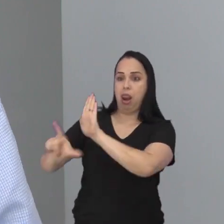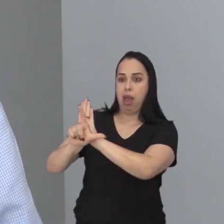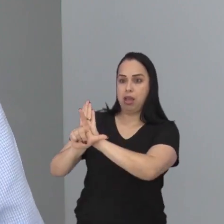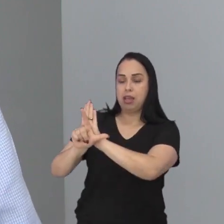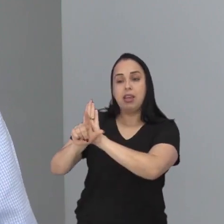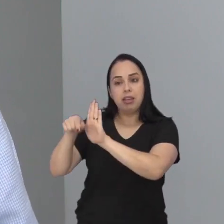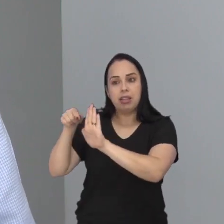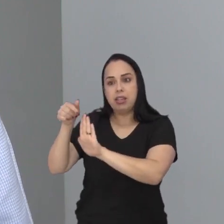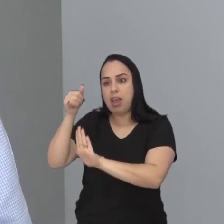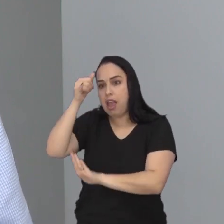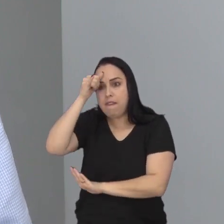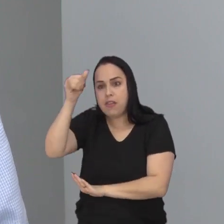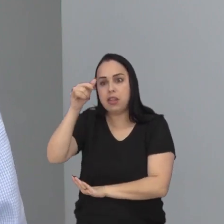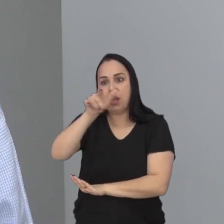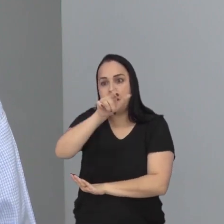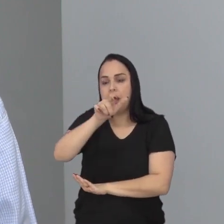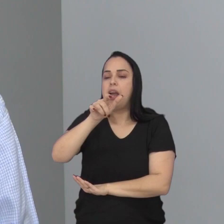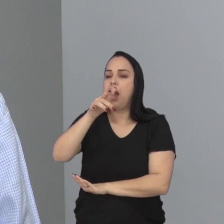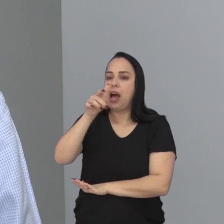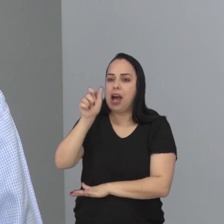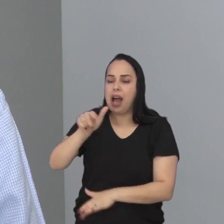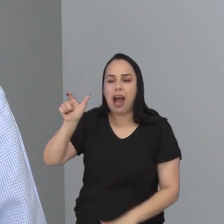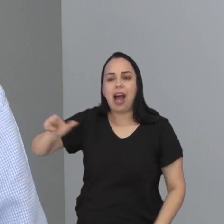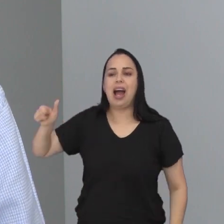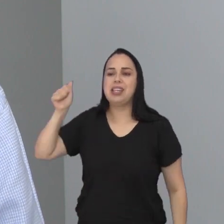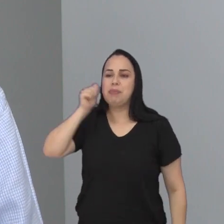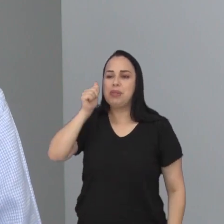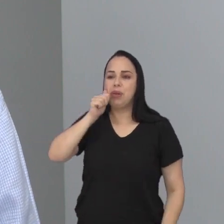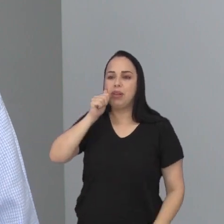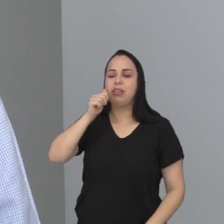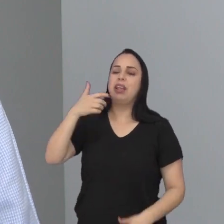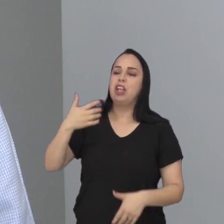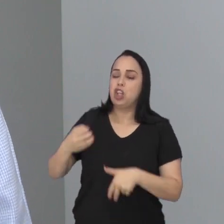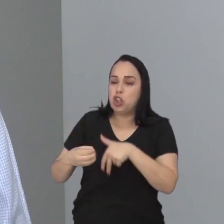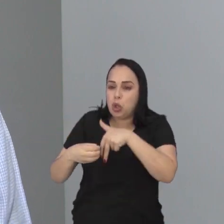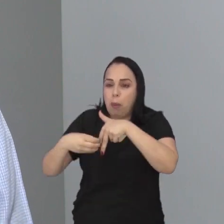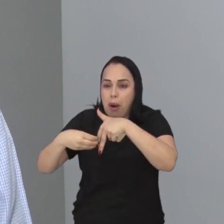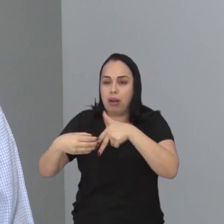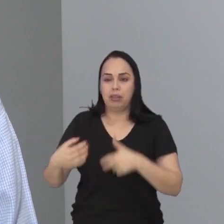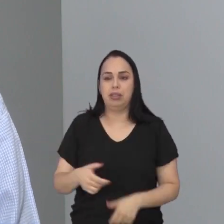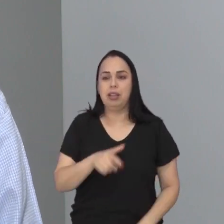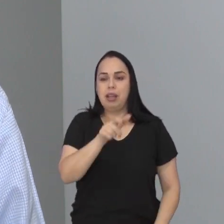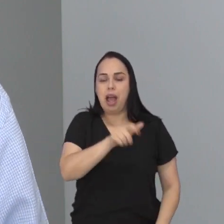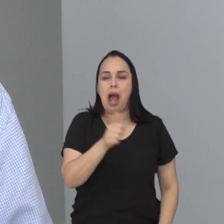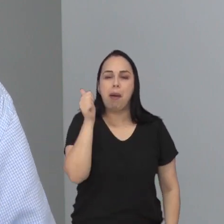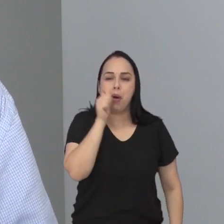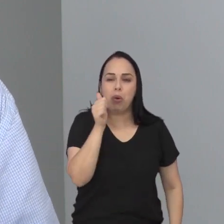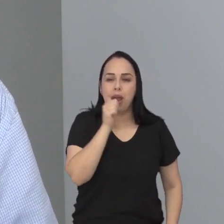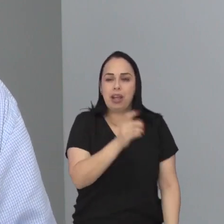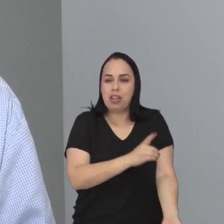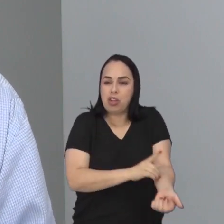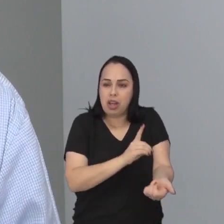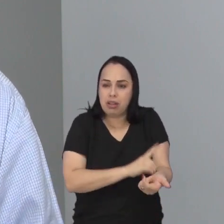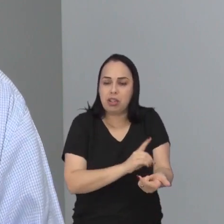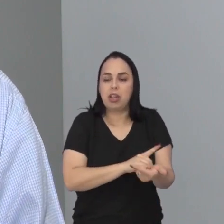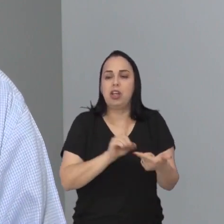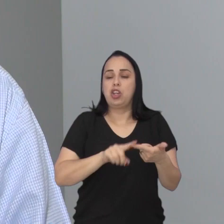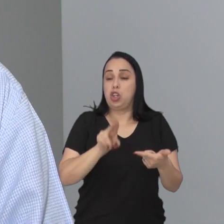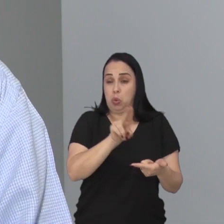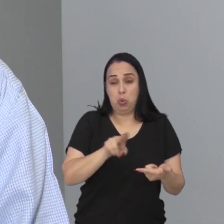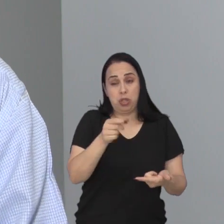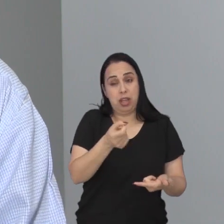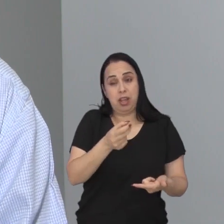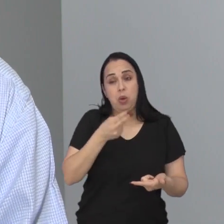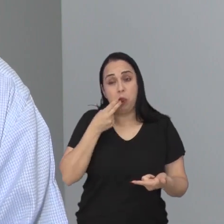lei para combate da trombose no nosso município, porque a mulher, principalmente a mulher que é diabética,